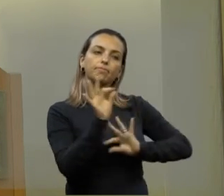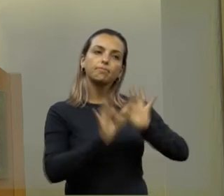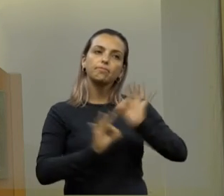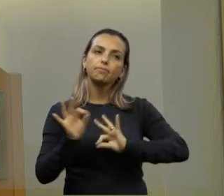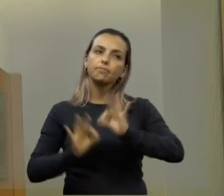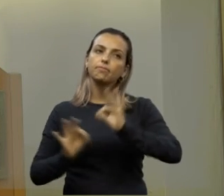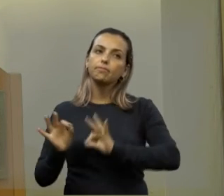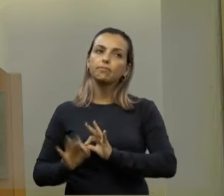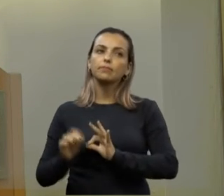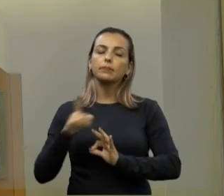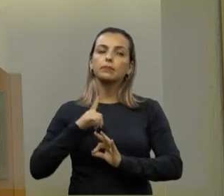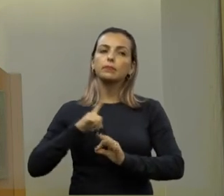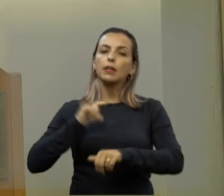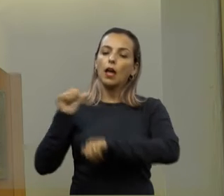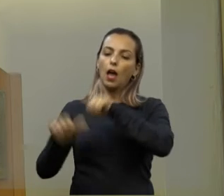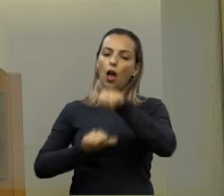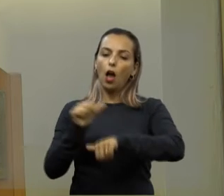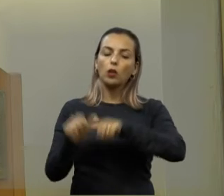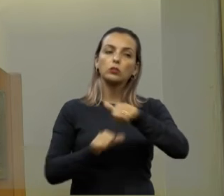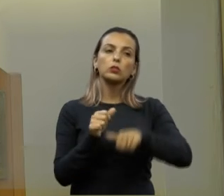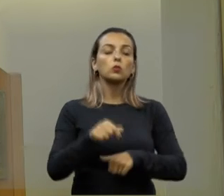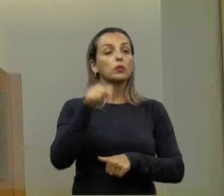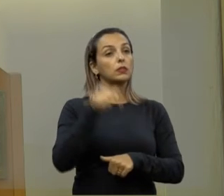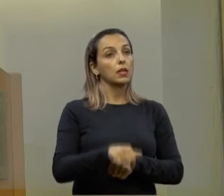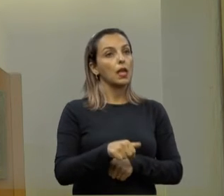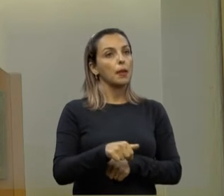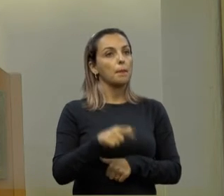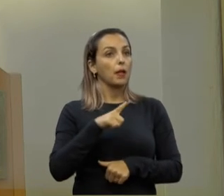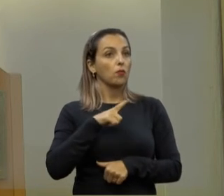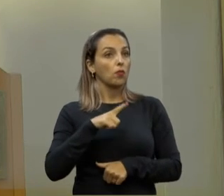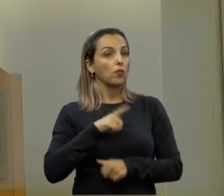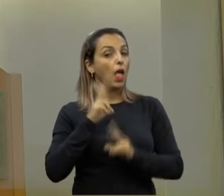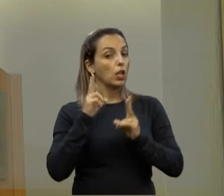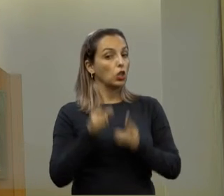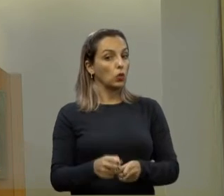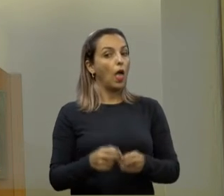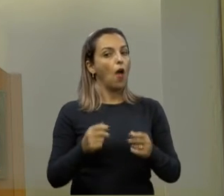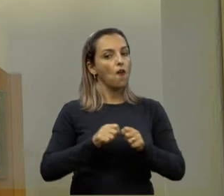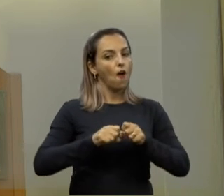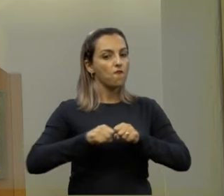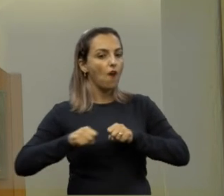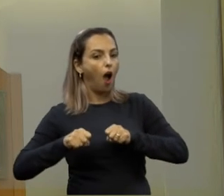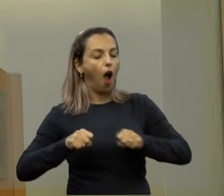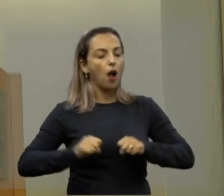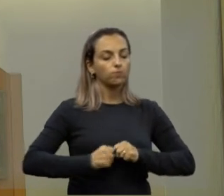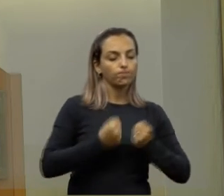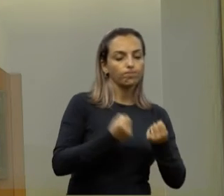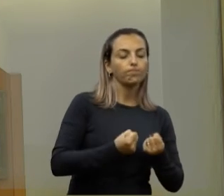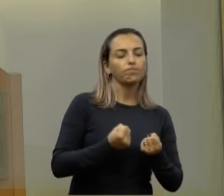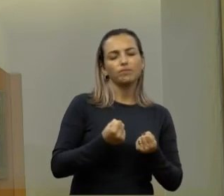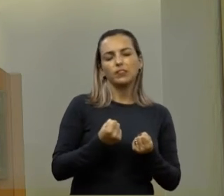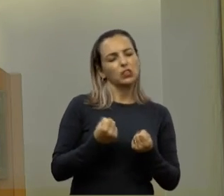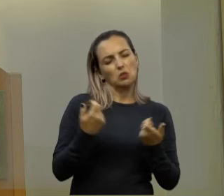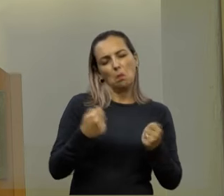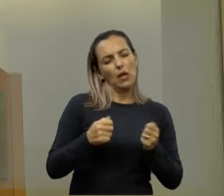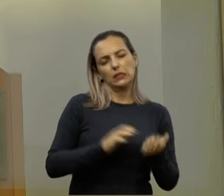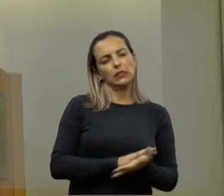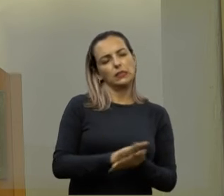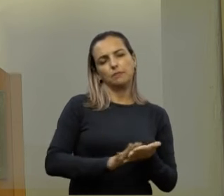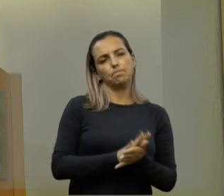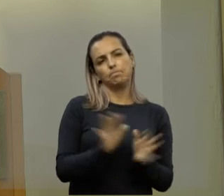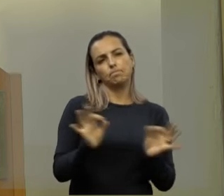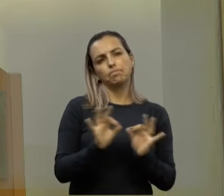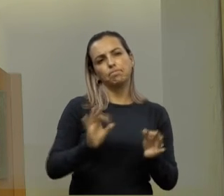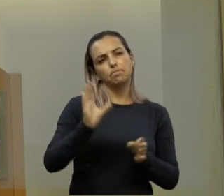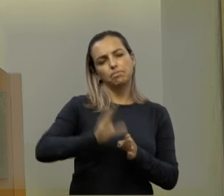certinho cê trazer as alterações para não não ficar assim né Essa medição de forças por vezes desnecessária que